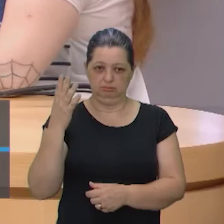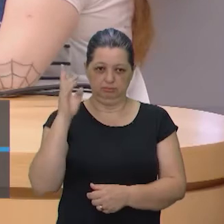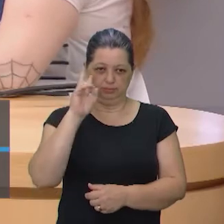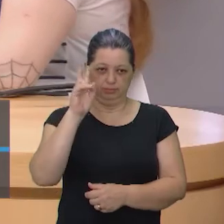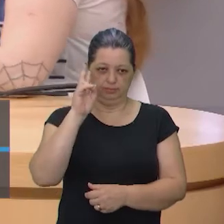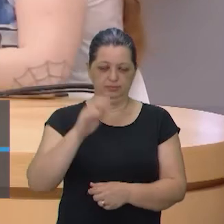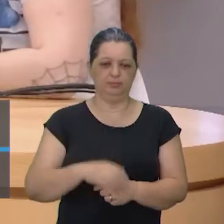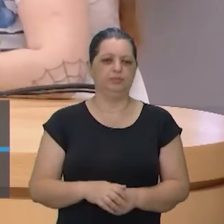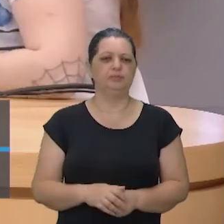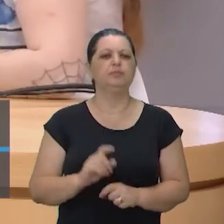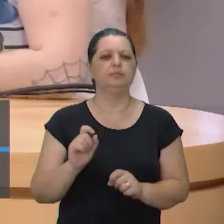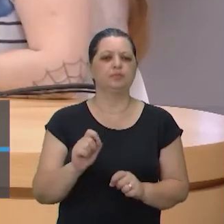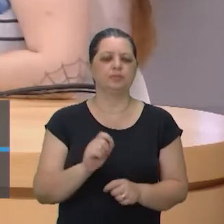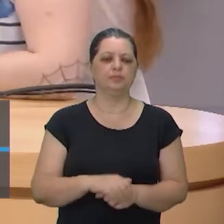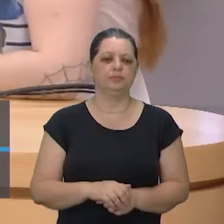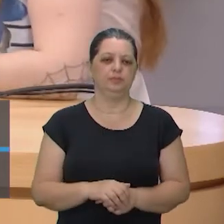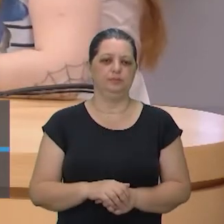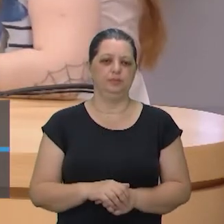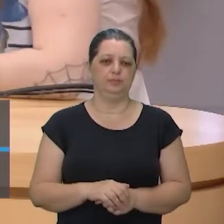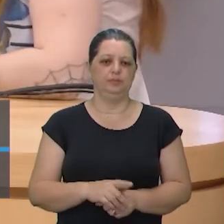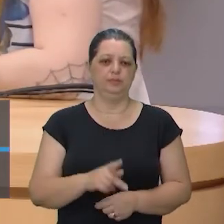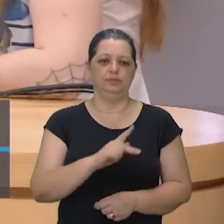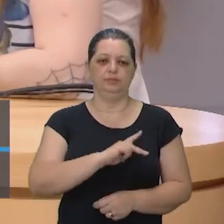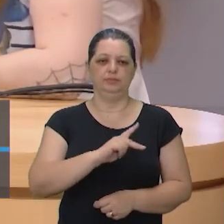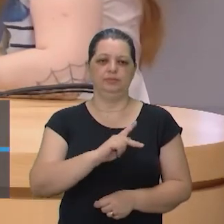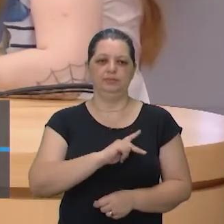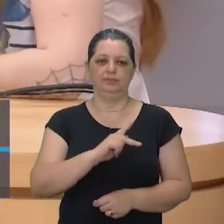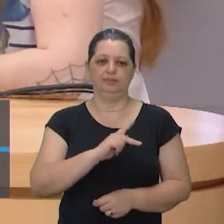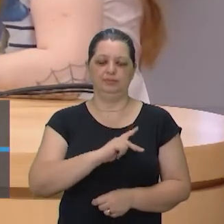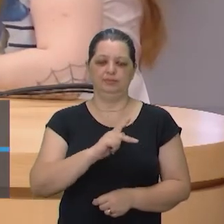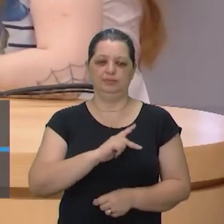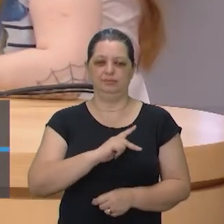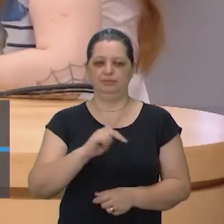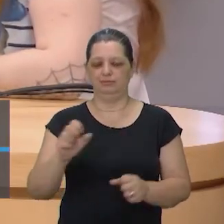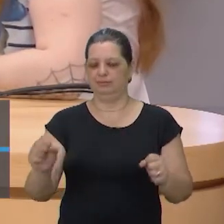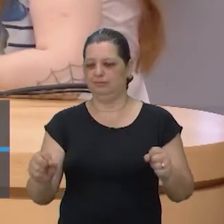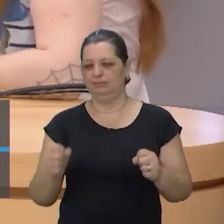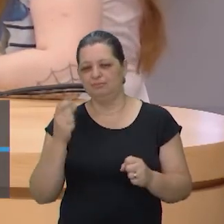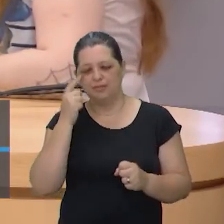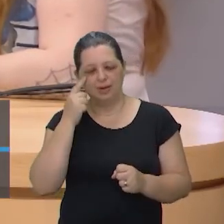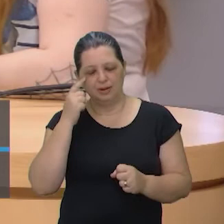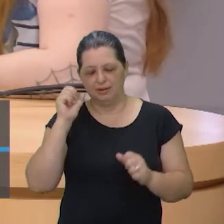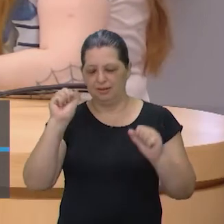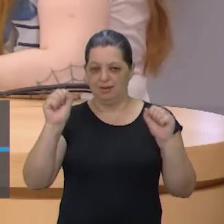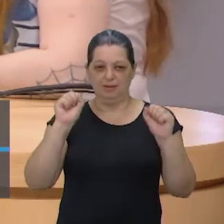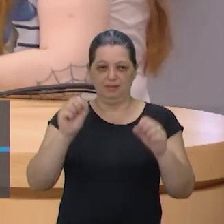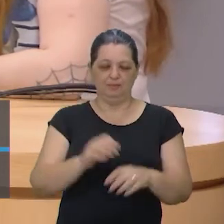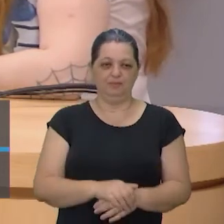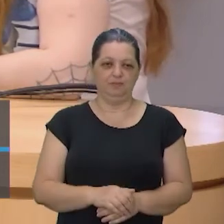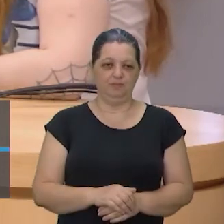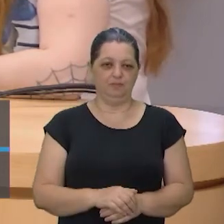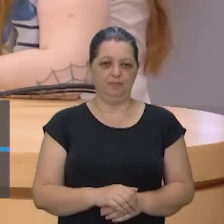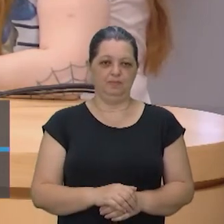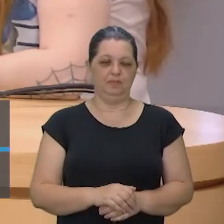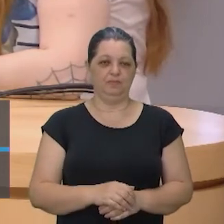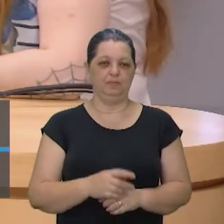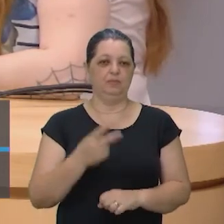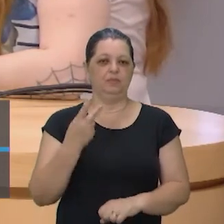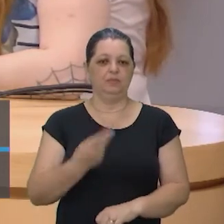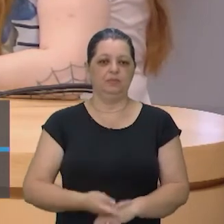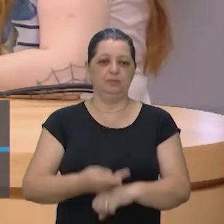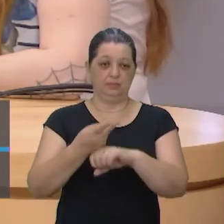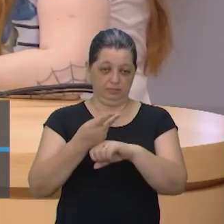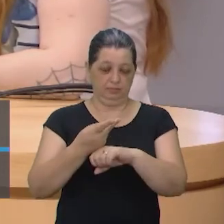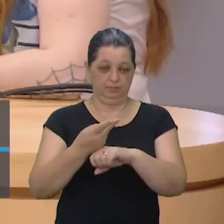nome, você vai lembrar. Ah. O Palmeiras, inclusive, meu glorioso Palestra Itália, foi campeão da última